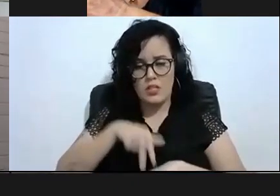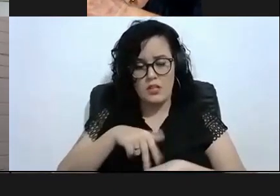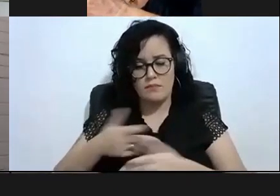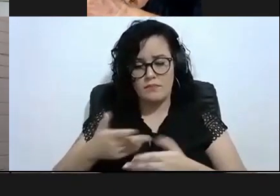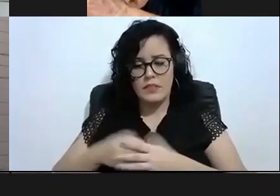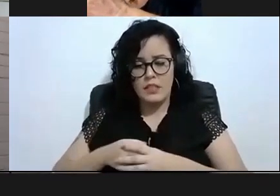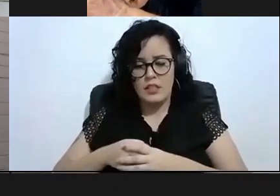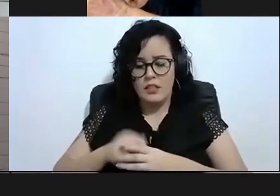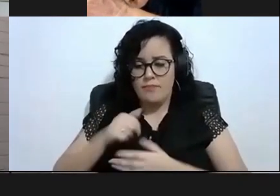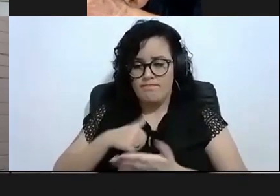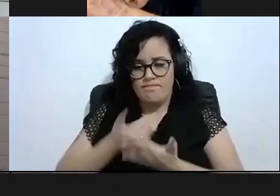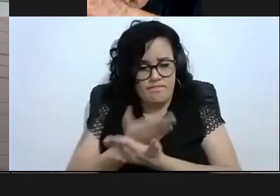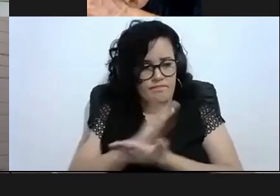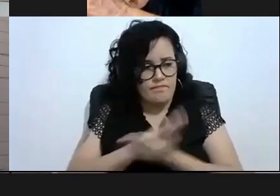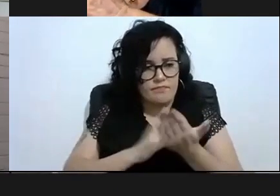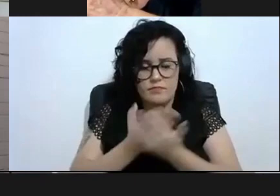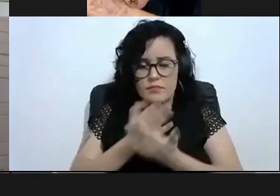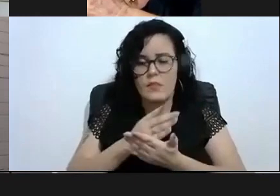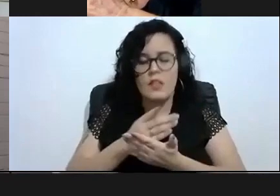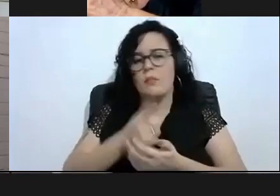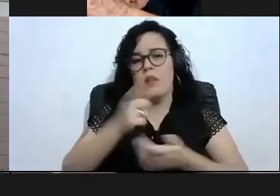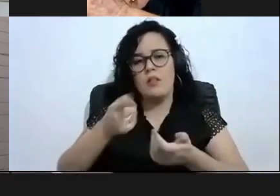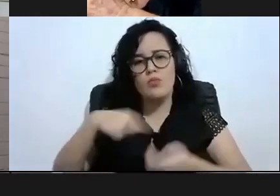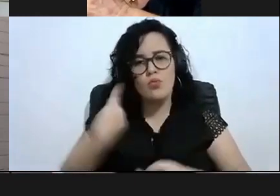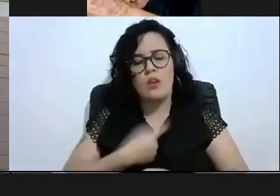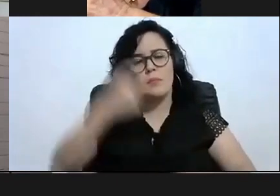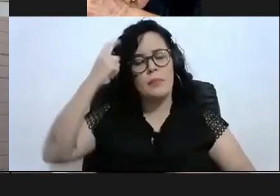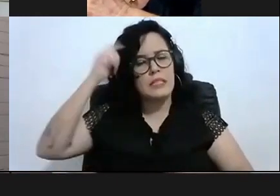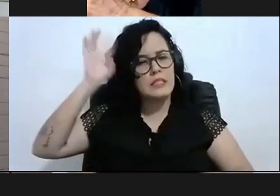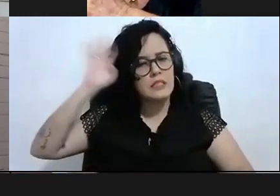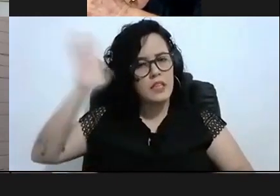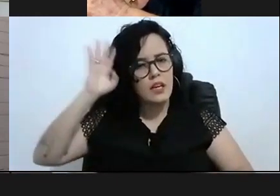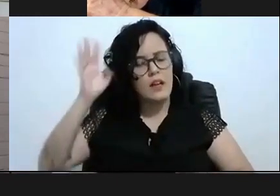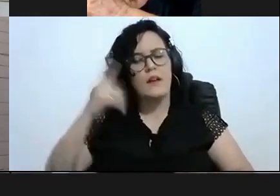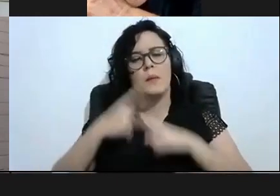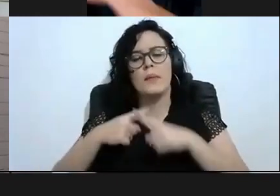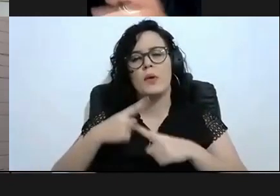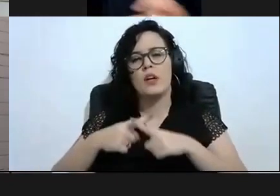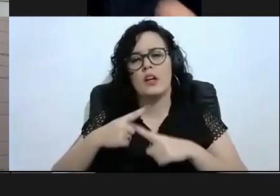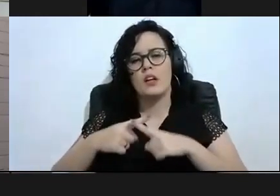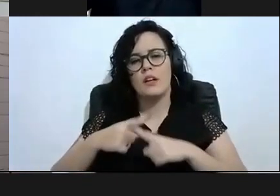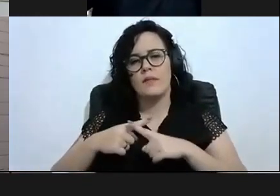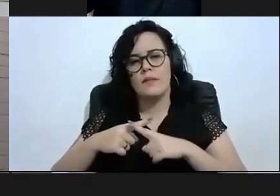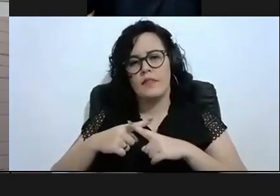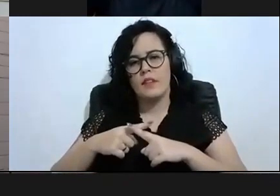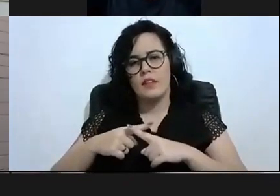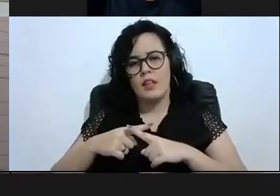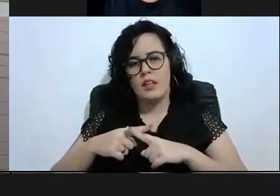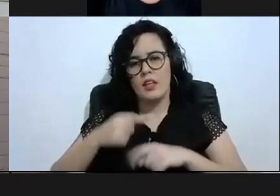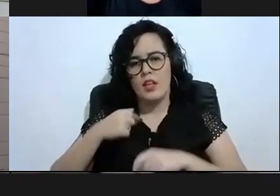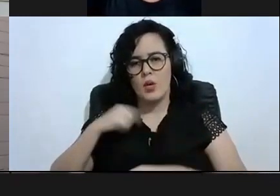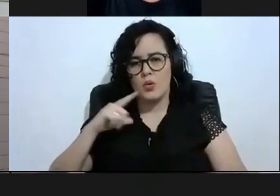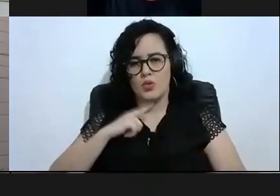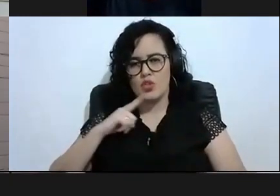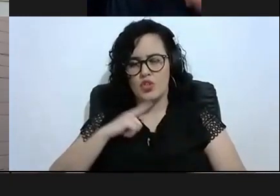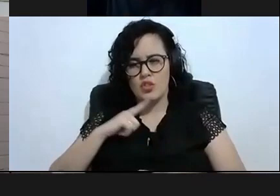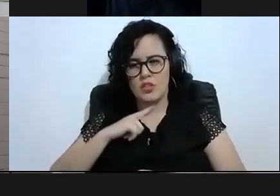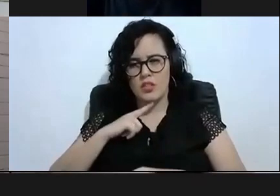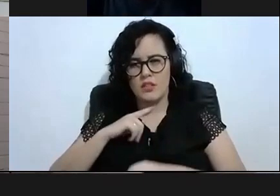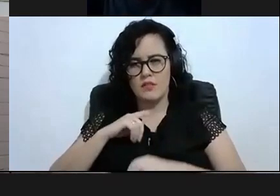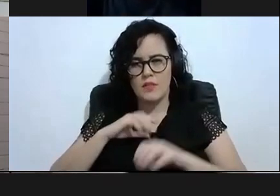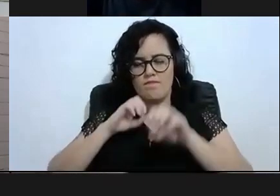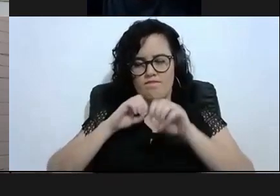conforto, para trazer uma reflexão, porque eu fiz uma curadoria de um festival de